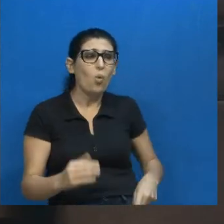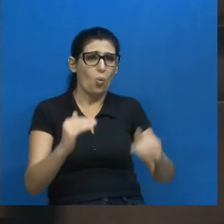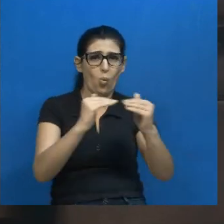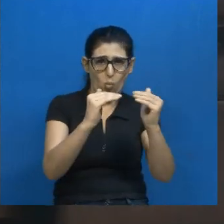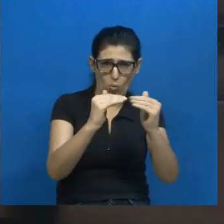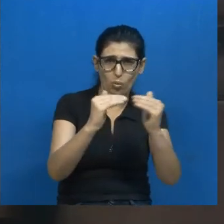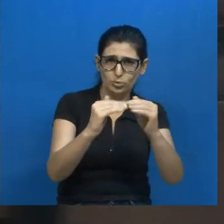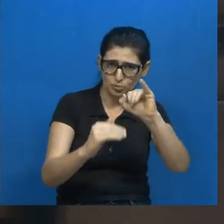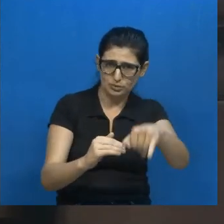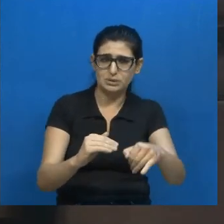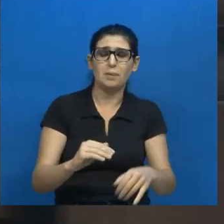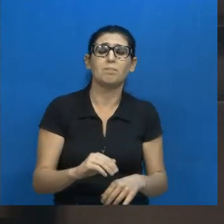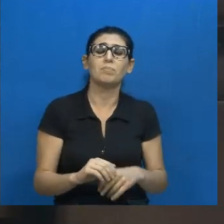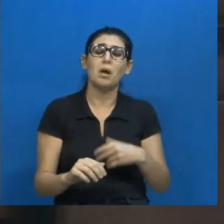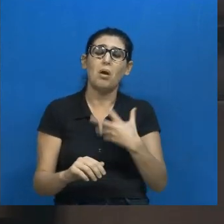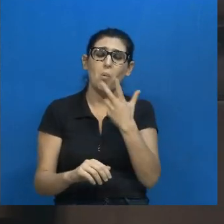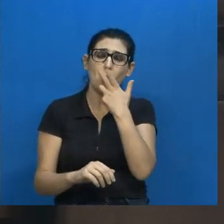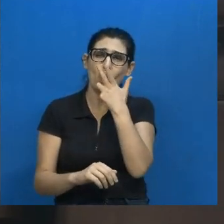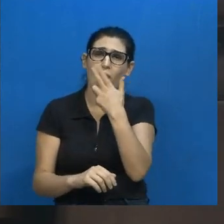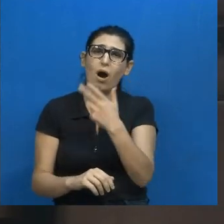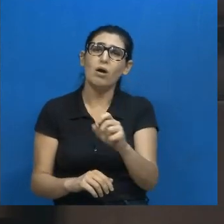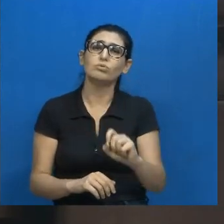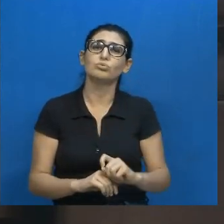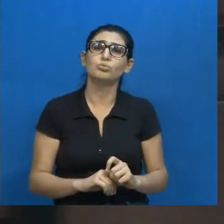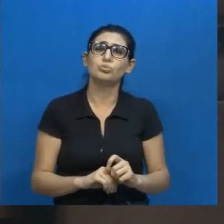Eu acho que a gente precisa